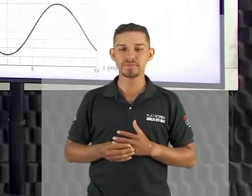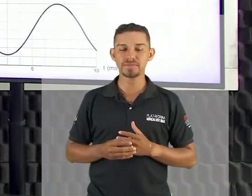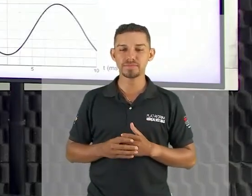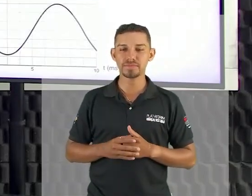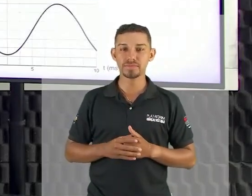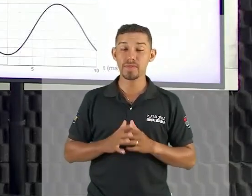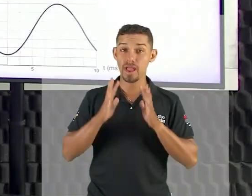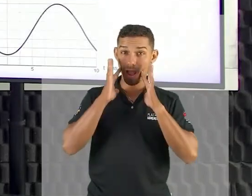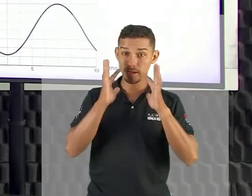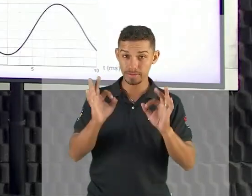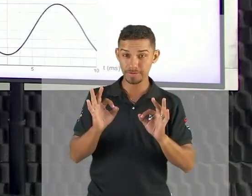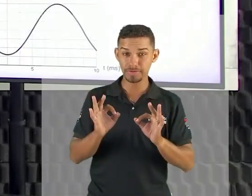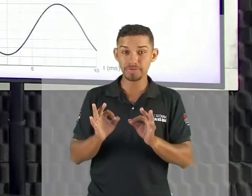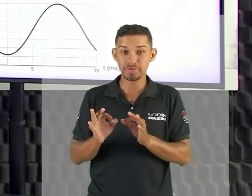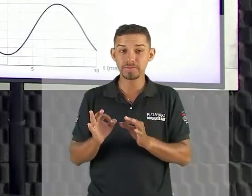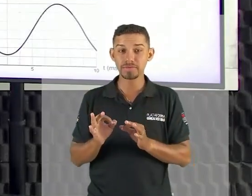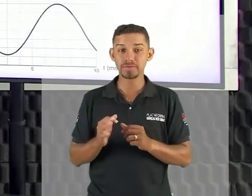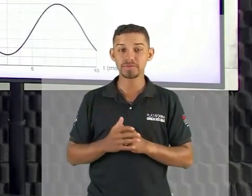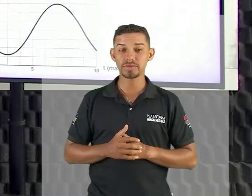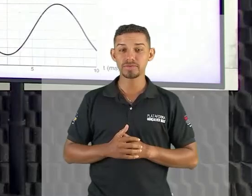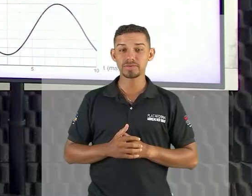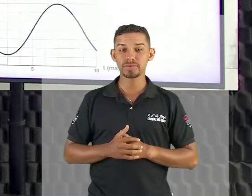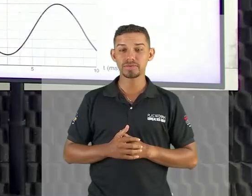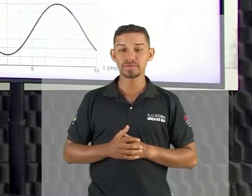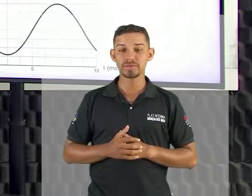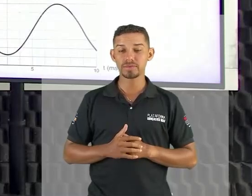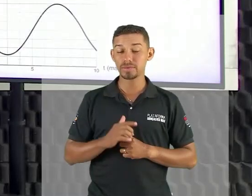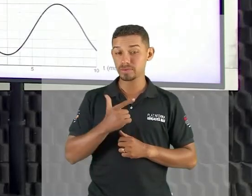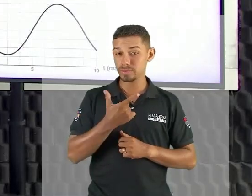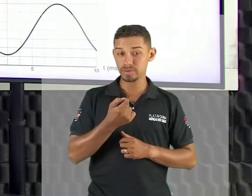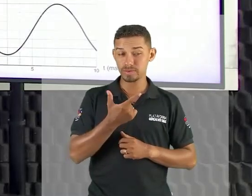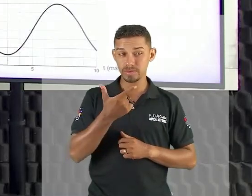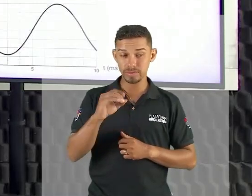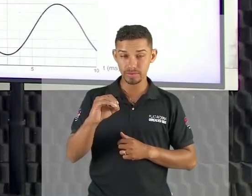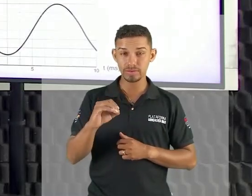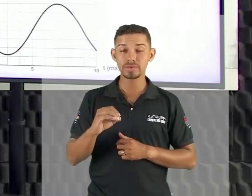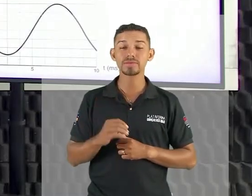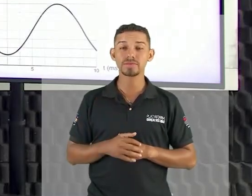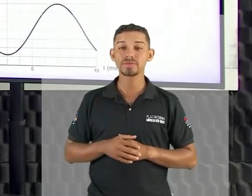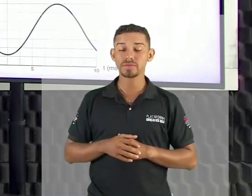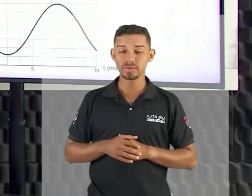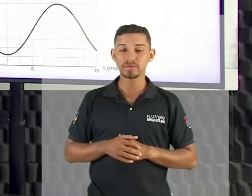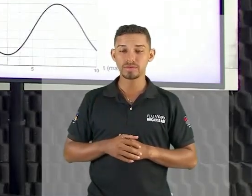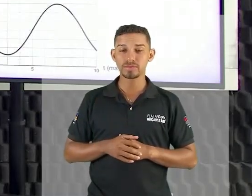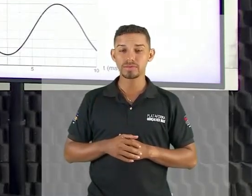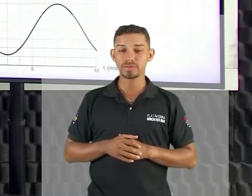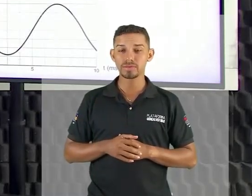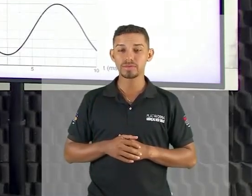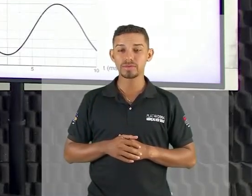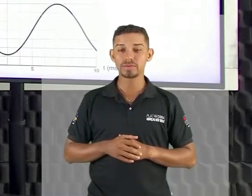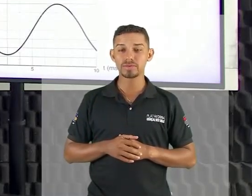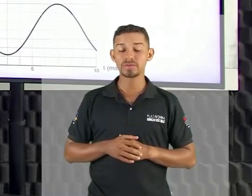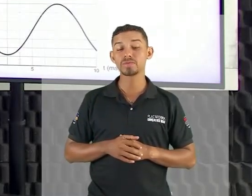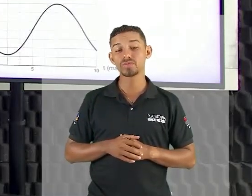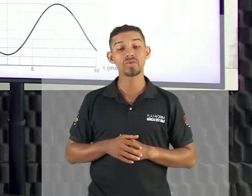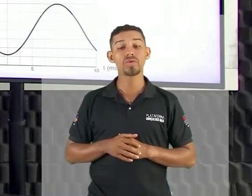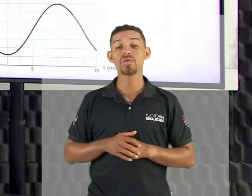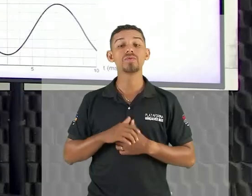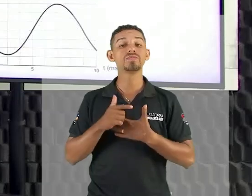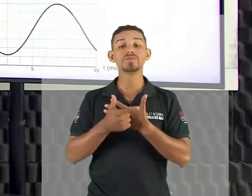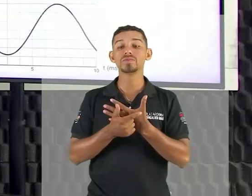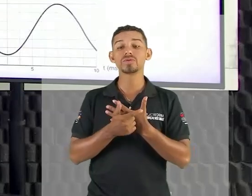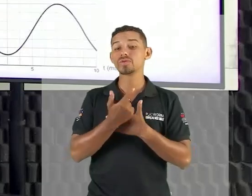lá a tensão é 220 é a ddp que ele tá falando a diferença de potencial em um circuito elétrico em função do tempo ou em função de